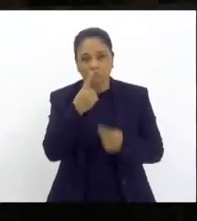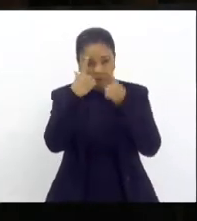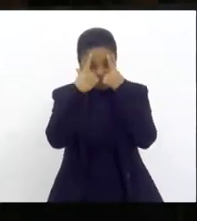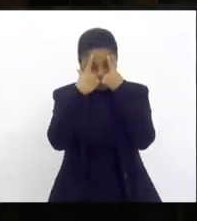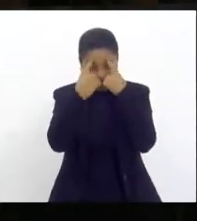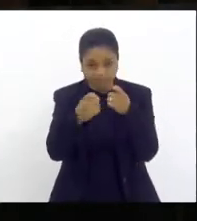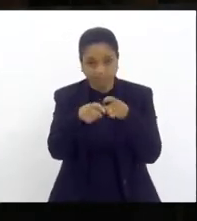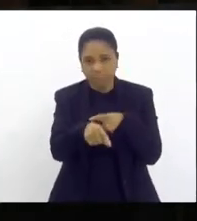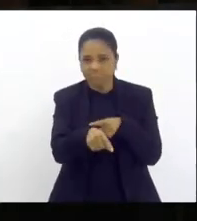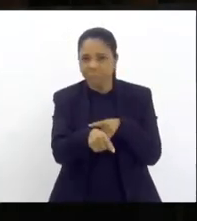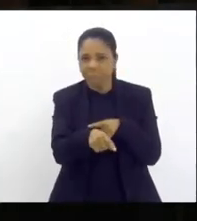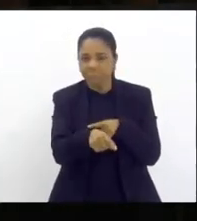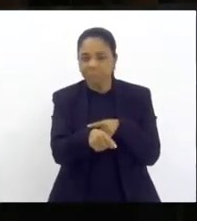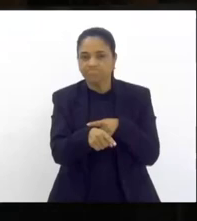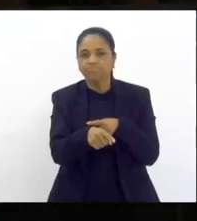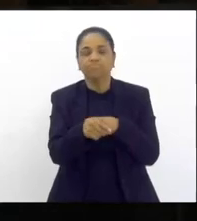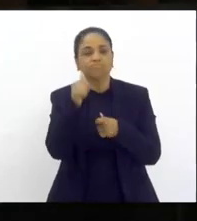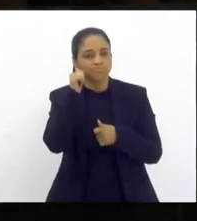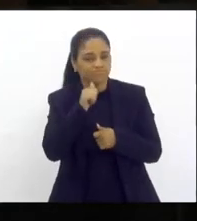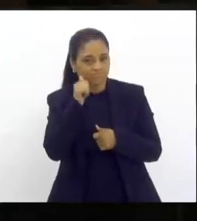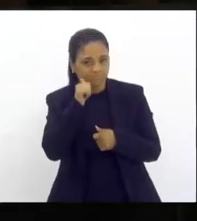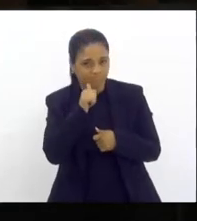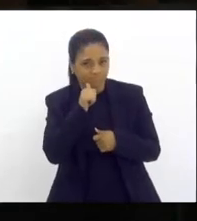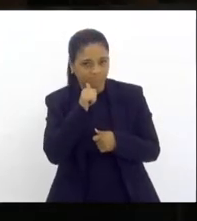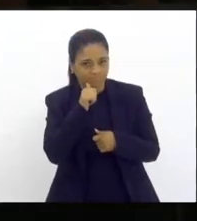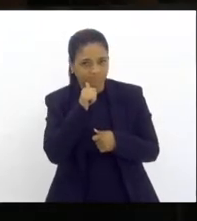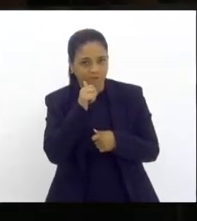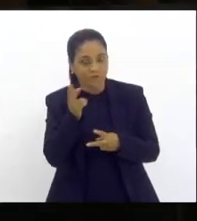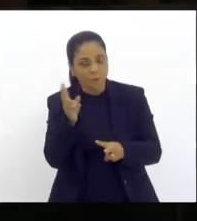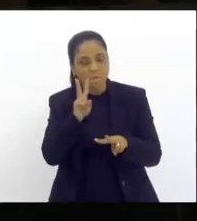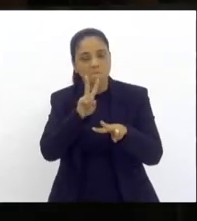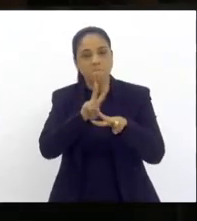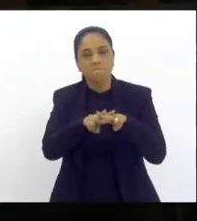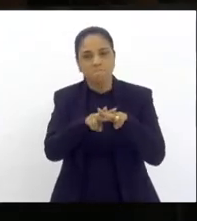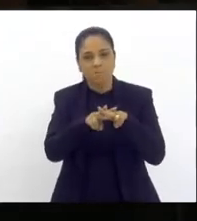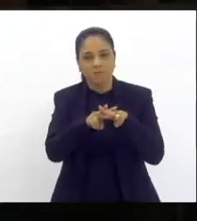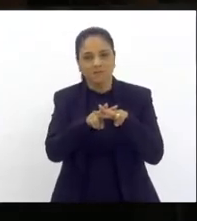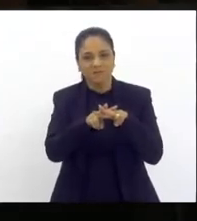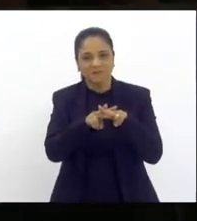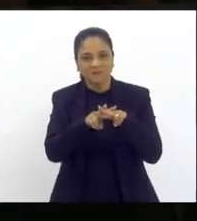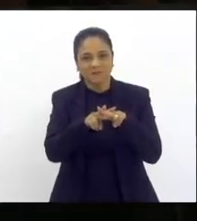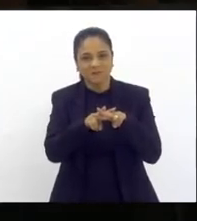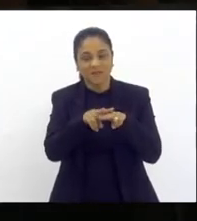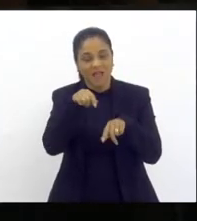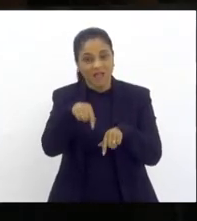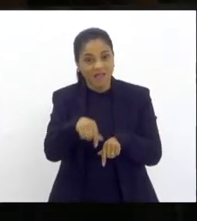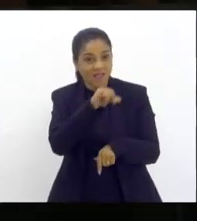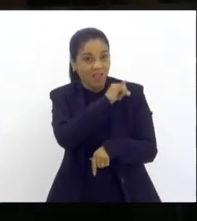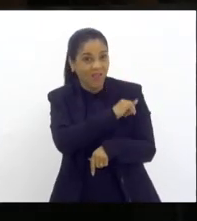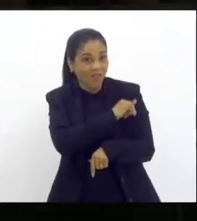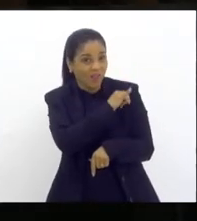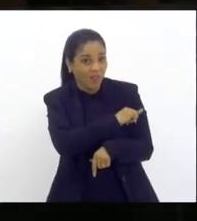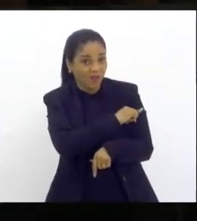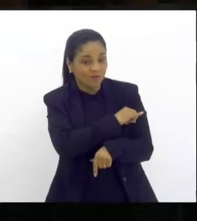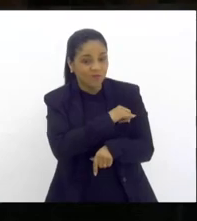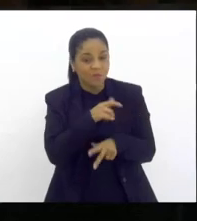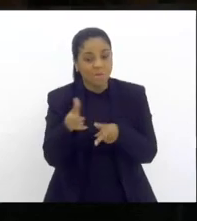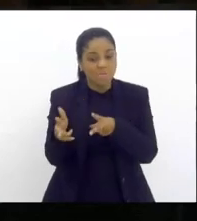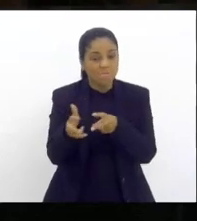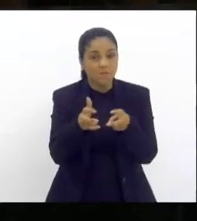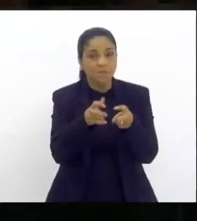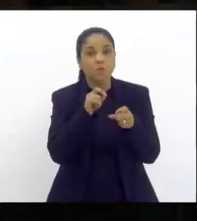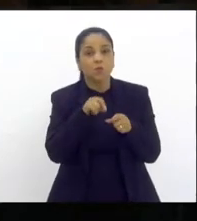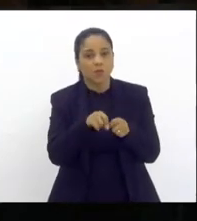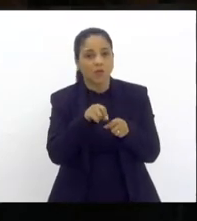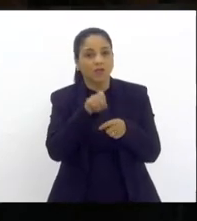agressores que violentam mulheres foram apreendidos. Só que no Rio de Janeiro, e é importante notar, no